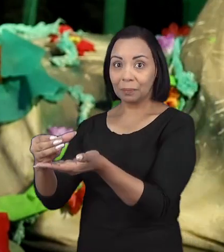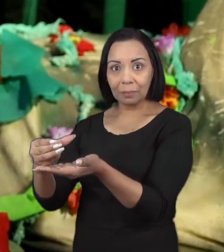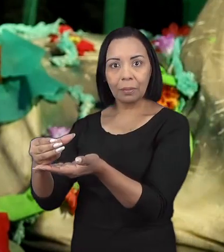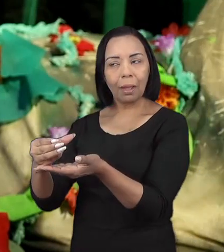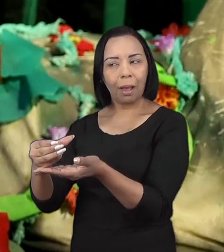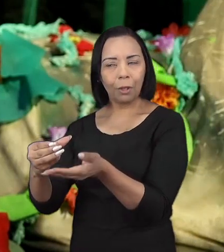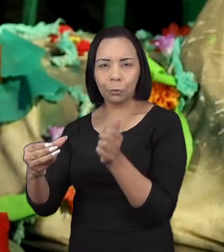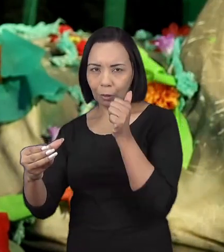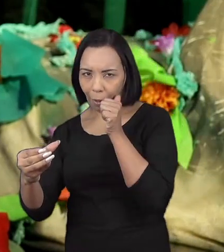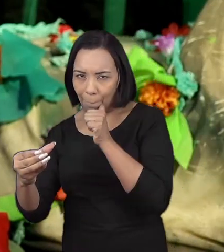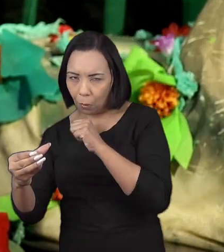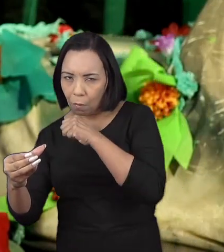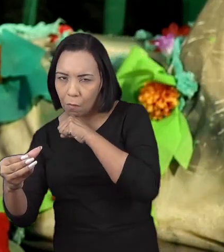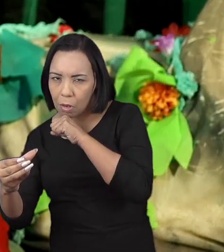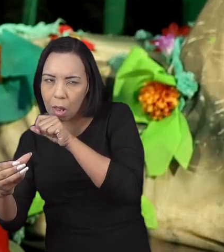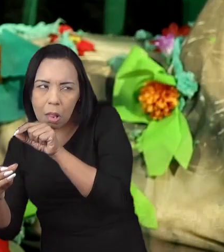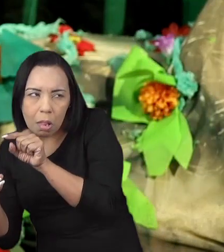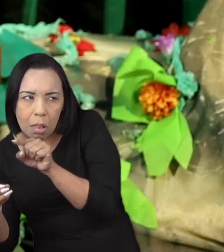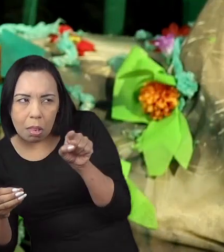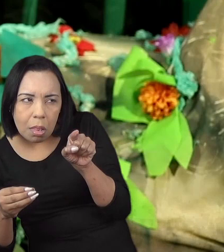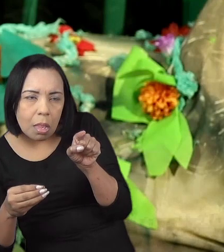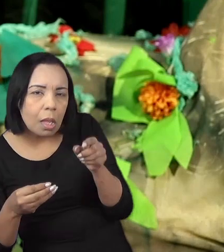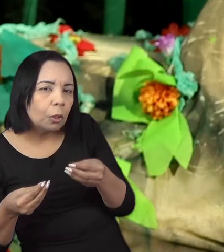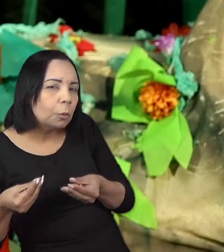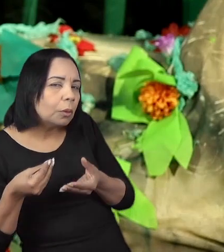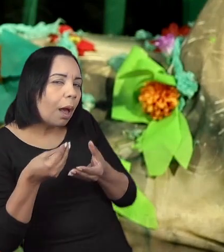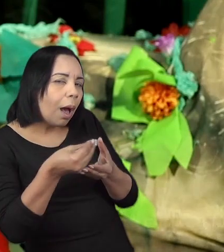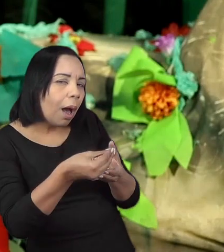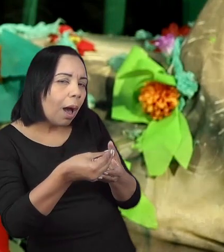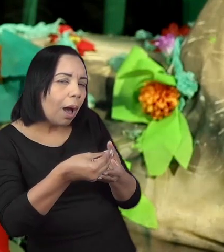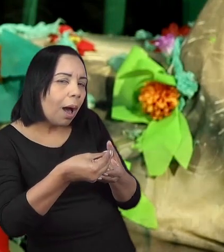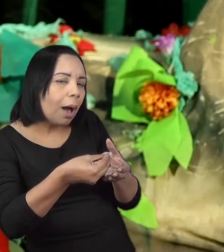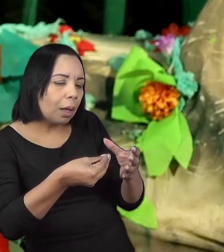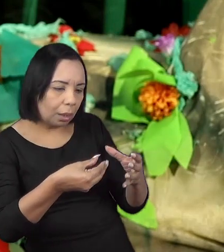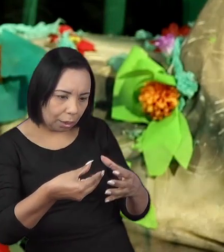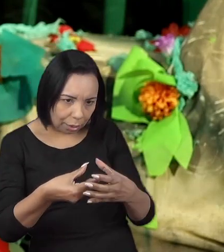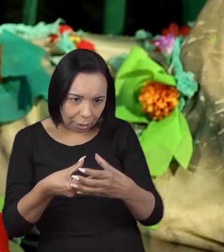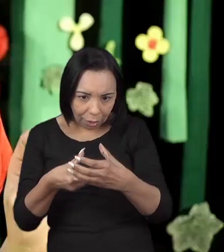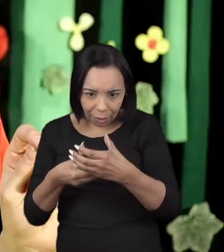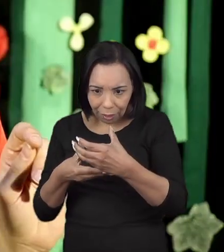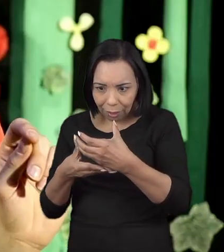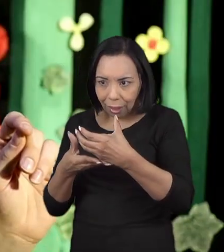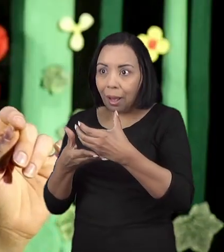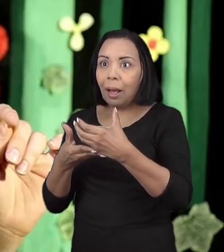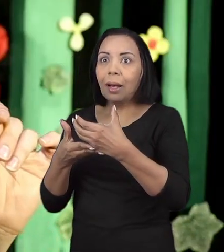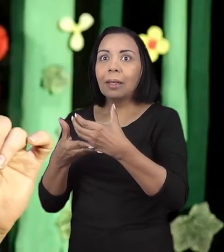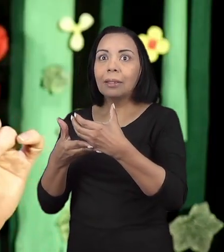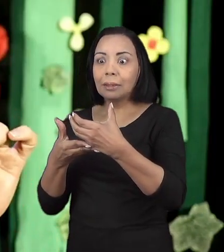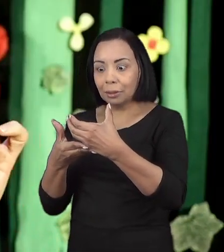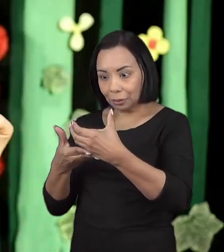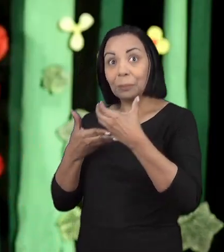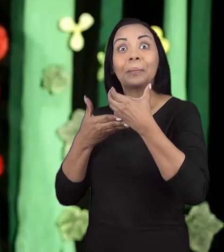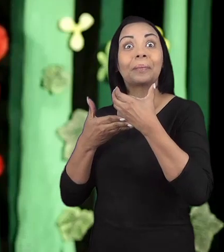como forma de gratidão, a velhinha lhe presenteou com uma maçã muito bonita. Aceite